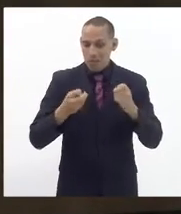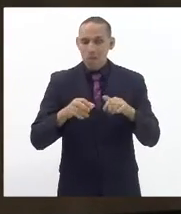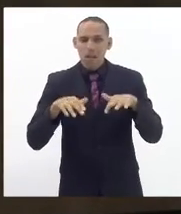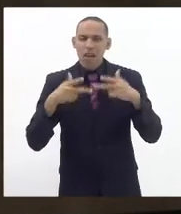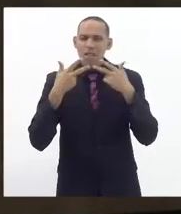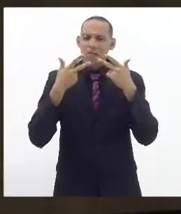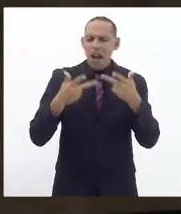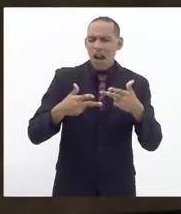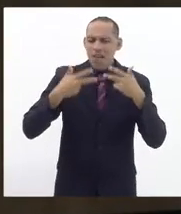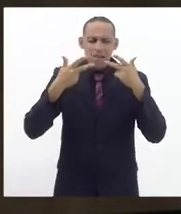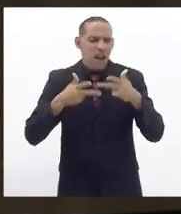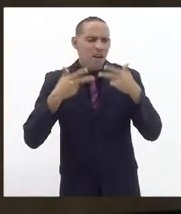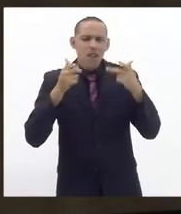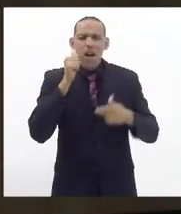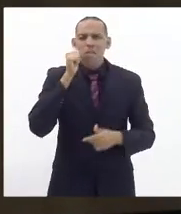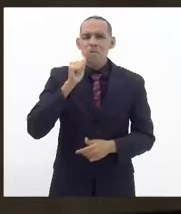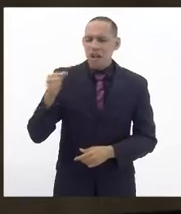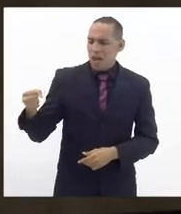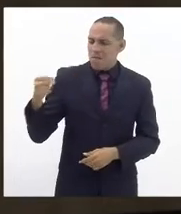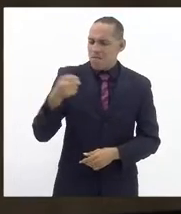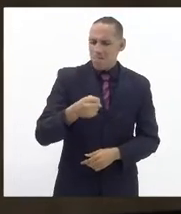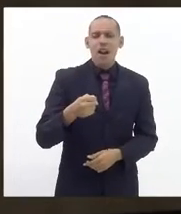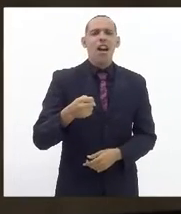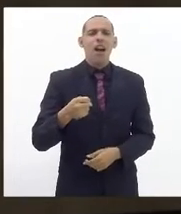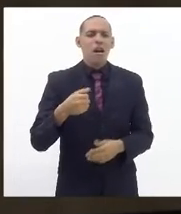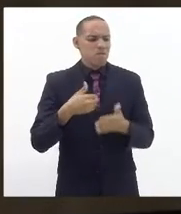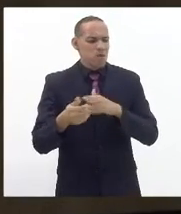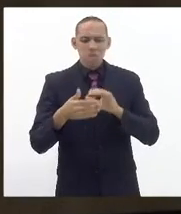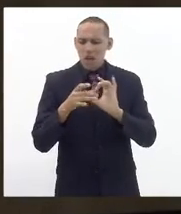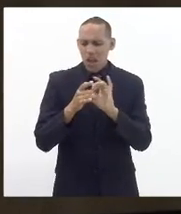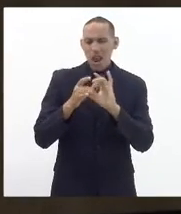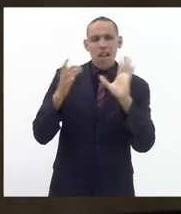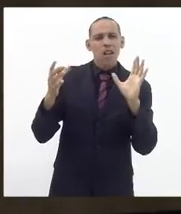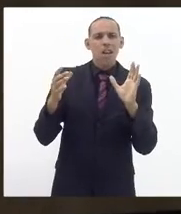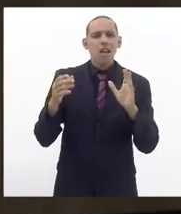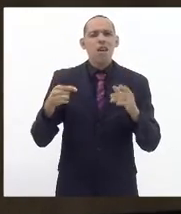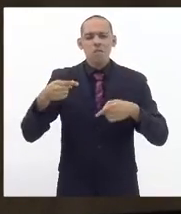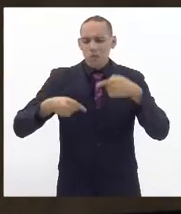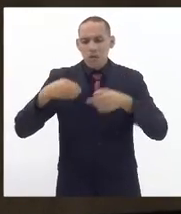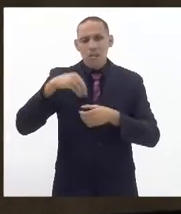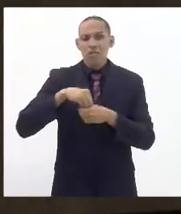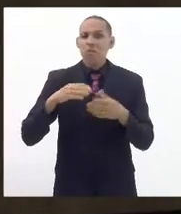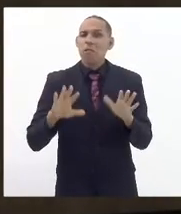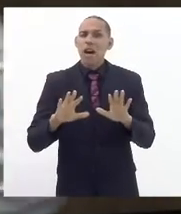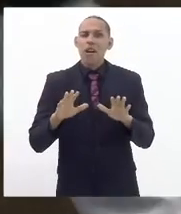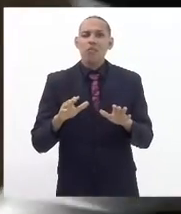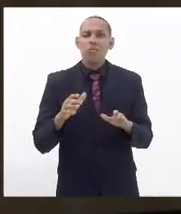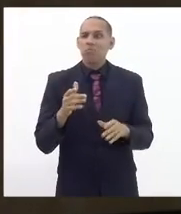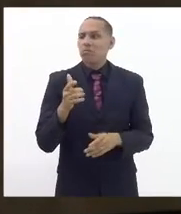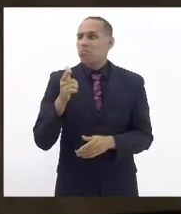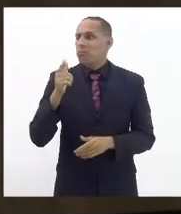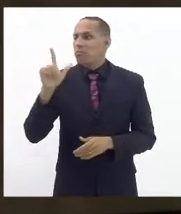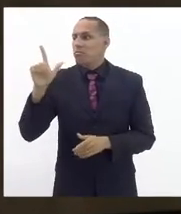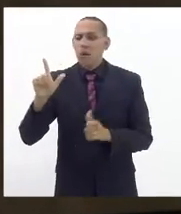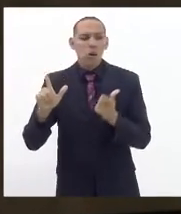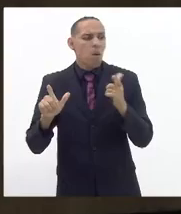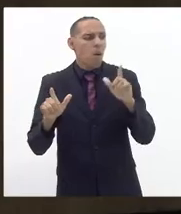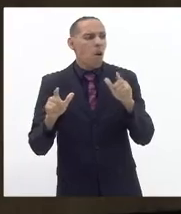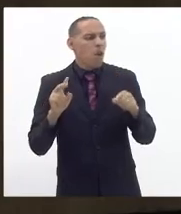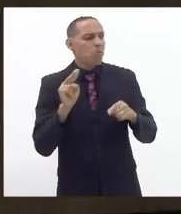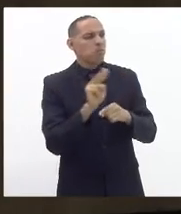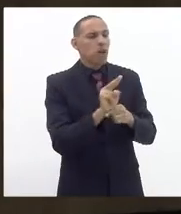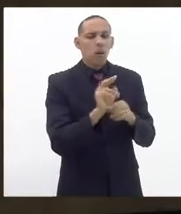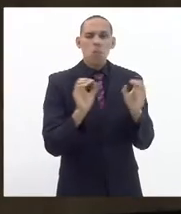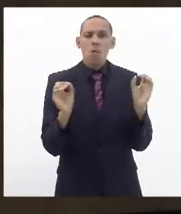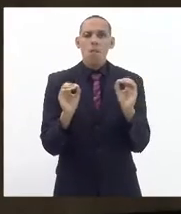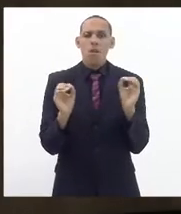fala da mulher ocupar o lugar que bem entender na política. Ou seja, ninguém sai em defesa do direito de uma mulher ocupar um espaço